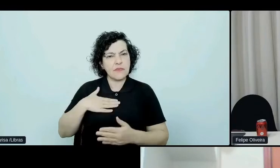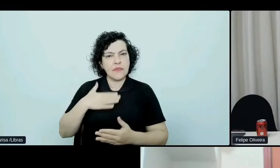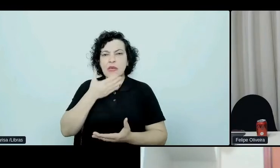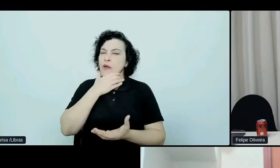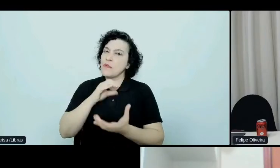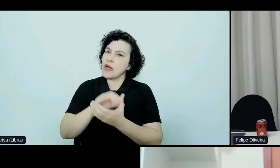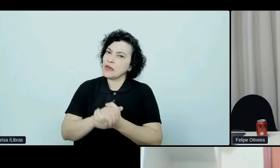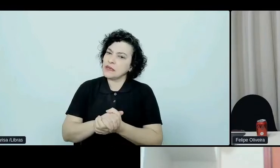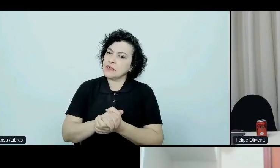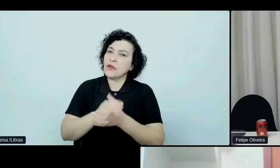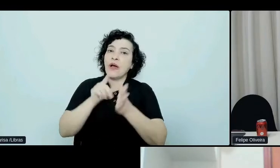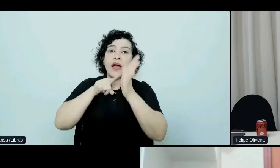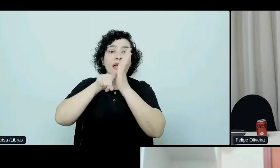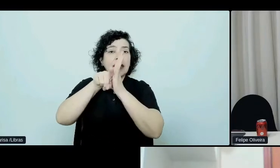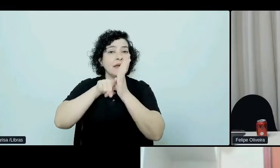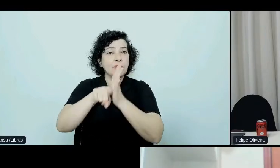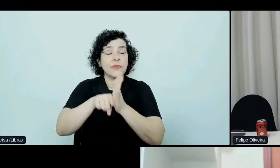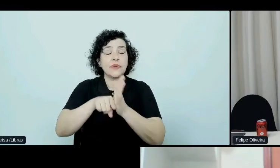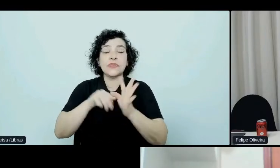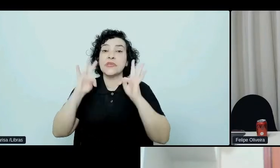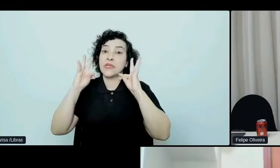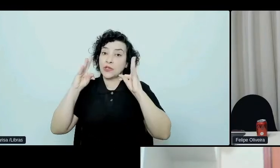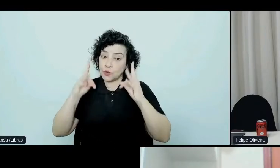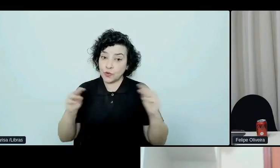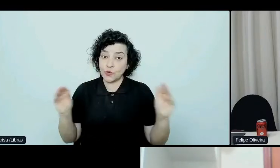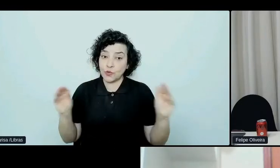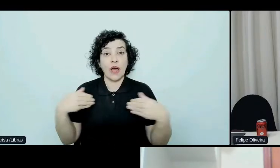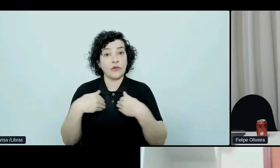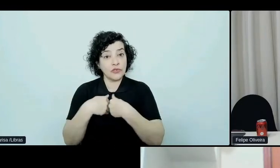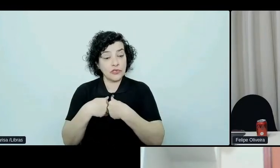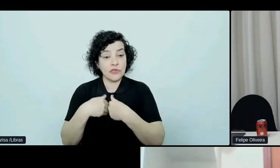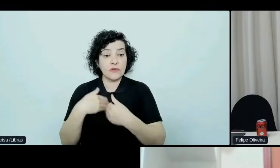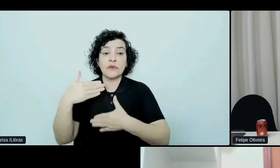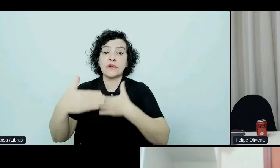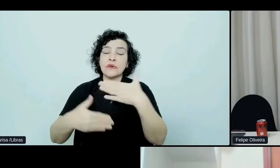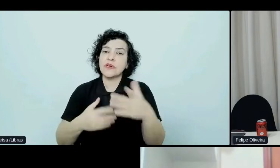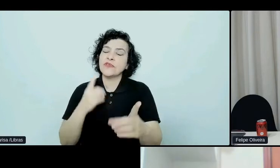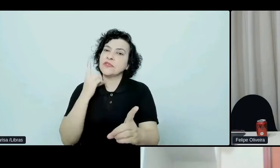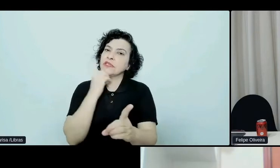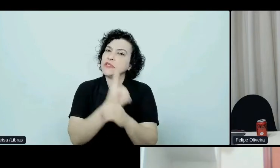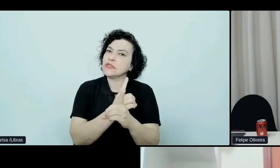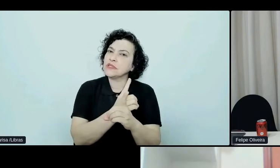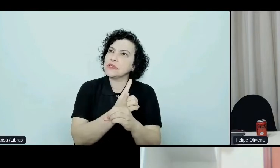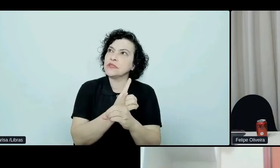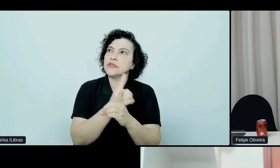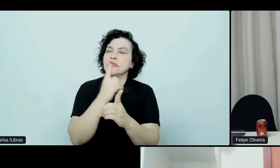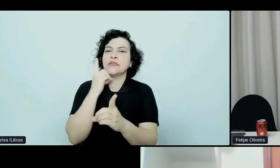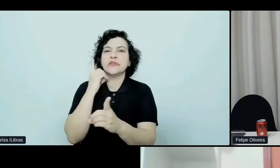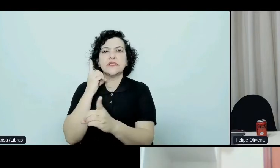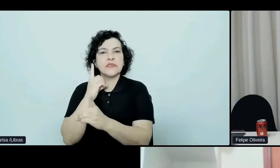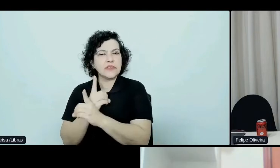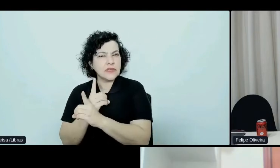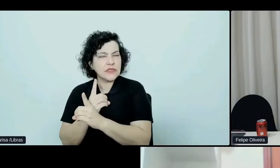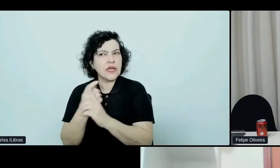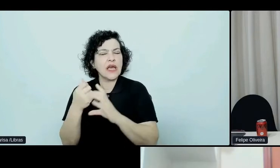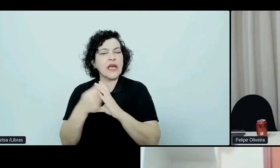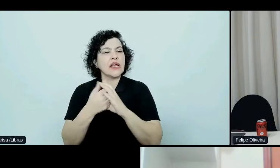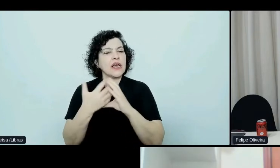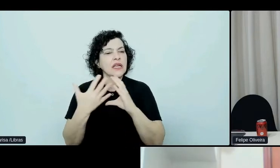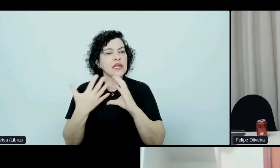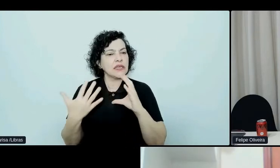2018 e eu só descobri mesmo que eu sou autista porque eu desconfiei do meu esposo. E a